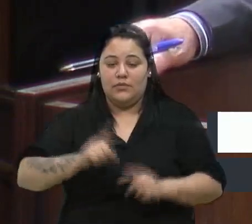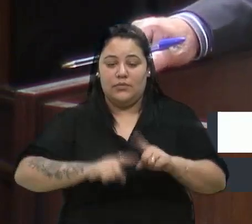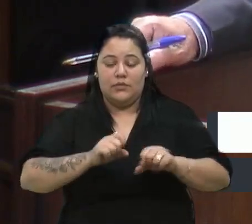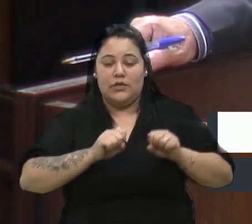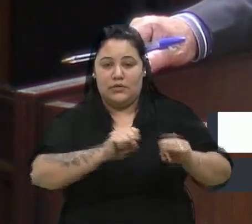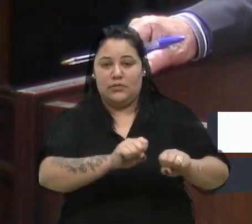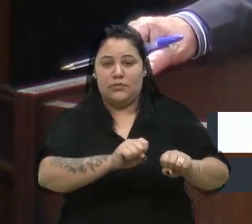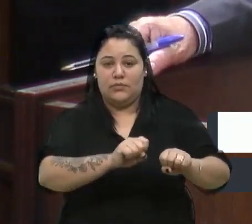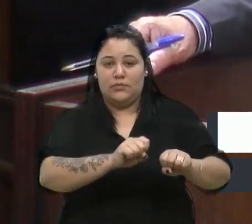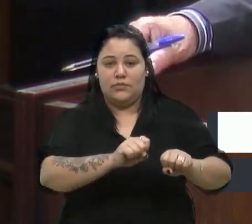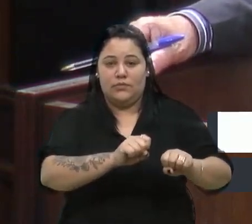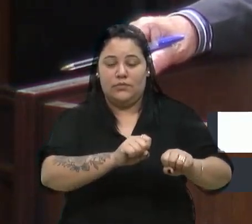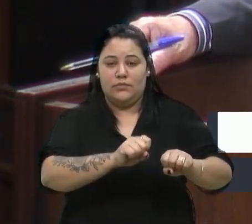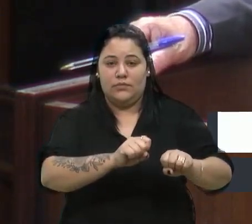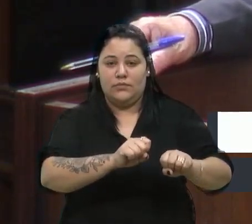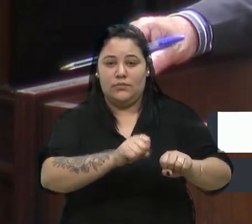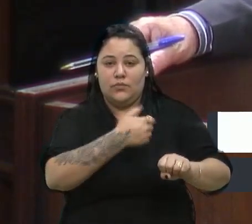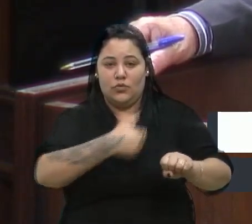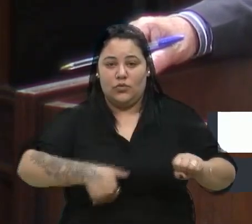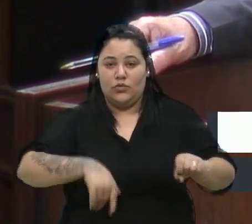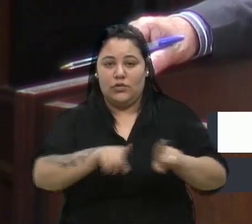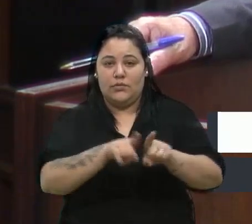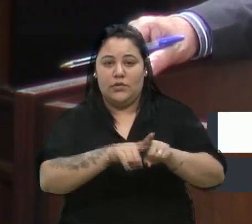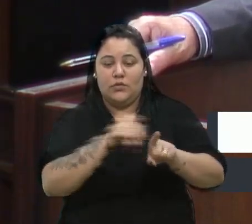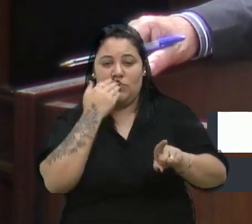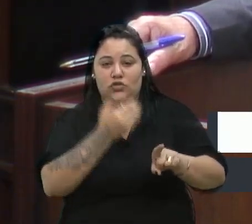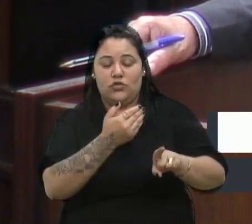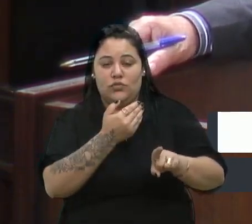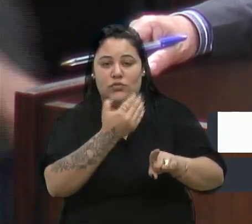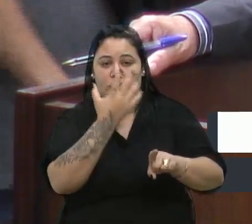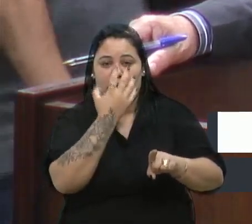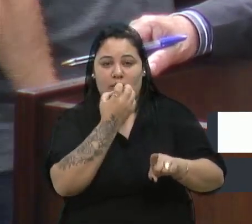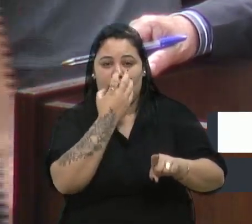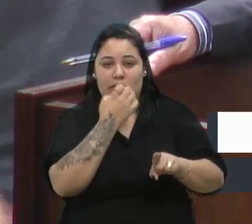indo, com a solicitação do seu Camilles,